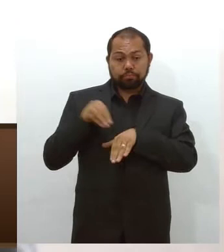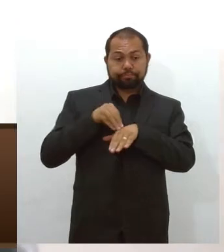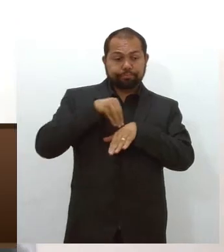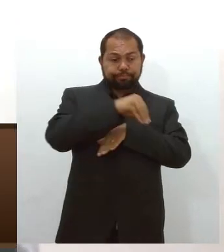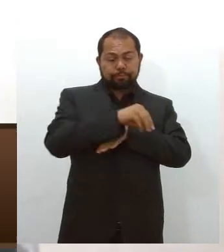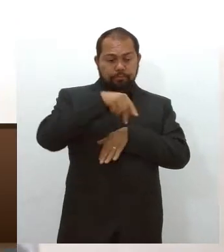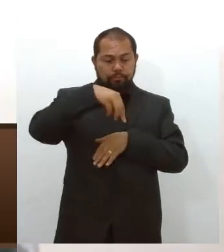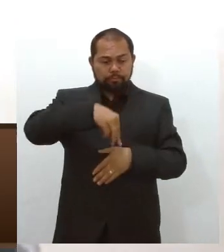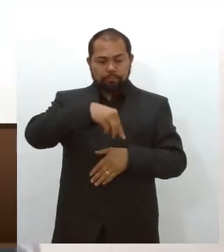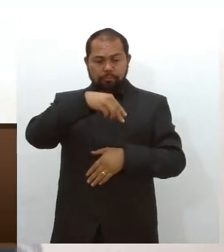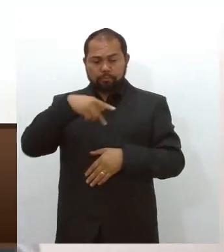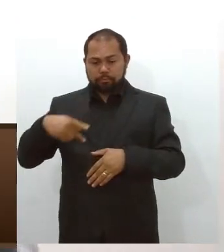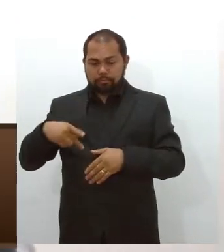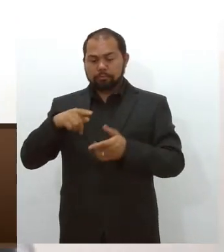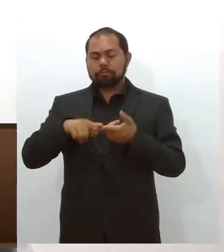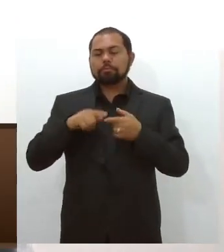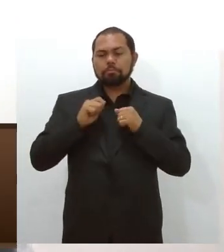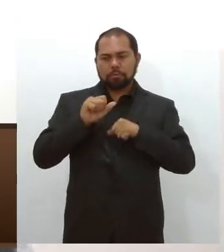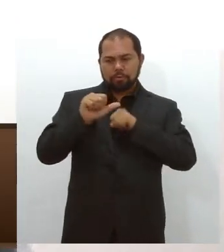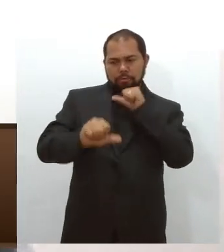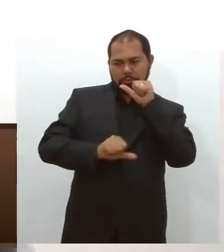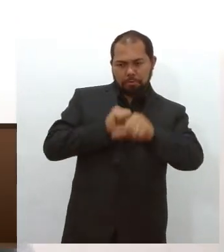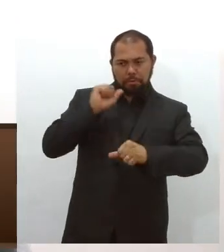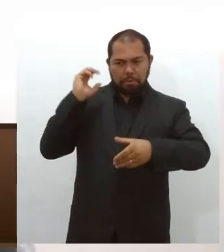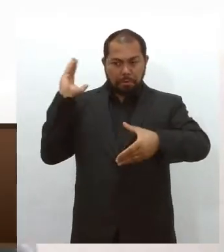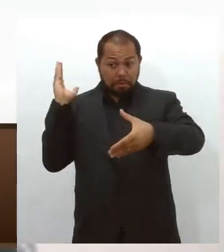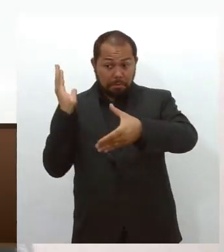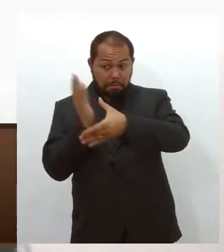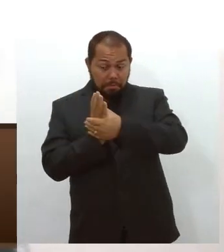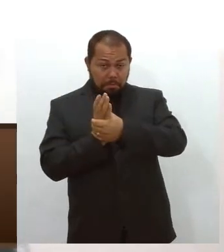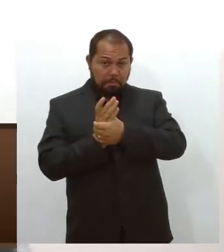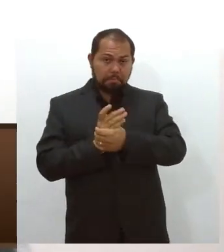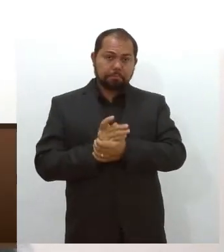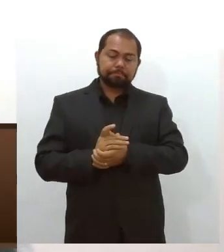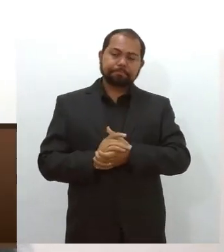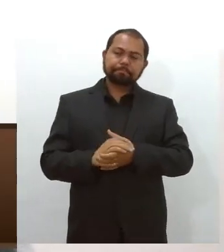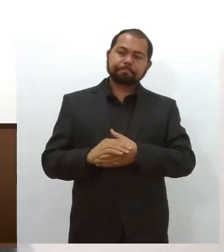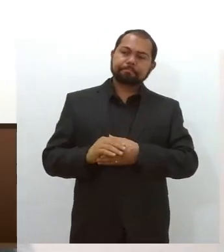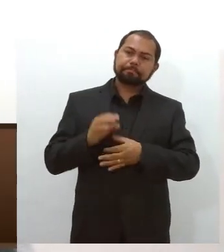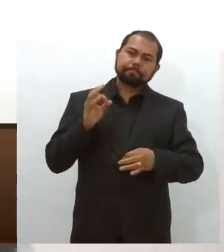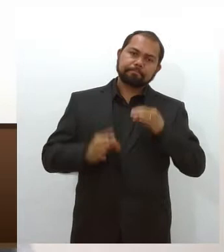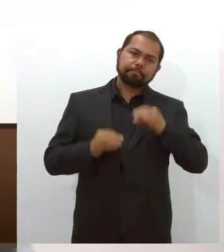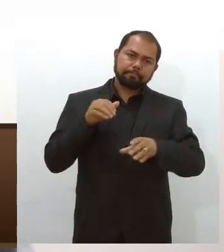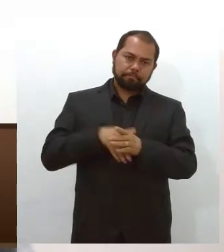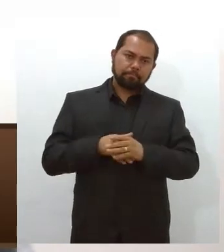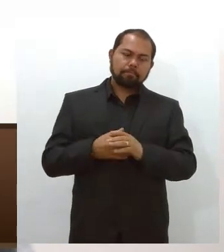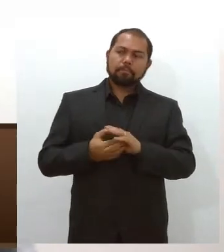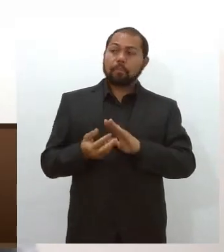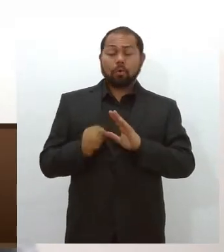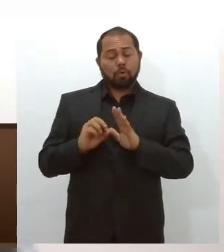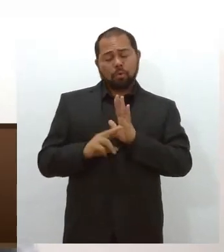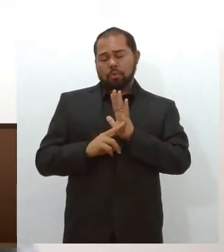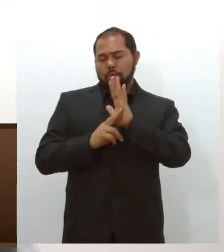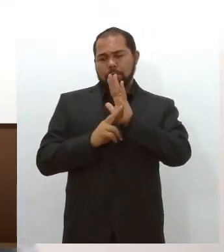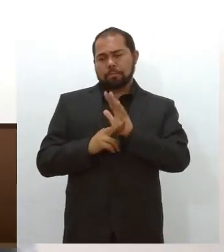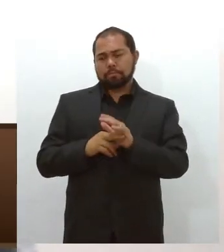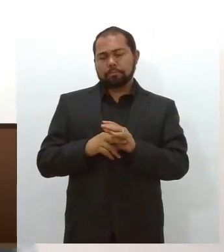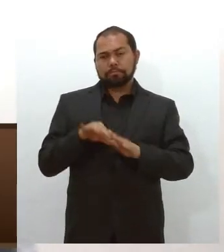se tornar exatamente nisso, uma denúncia na Justiça Eleitoral ou uma representação, dependendo do caso,